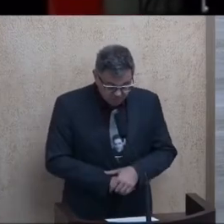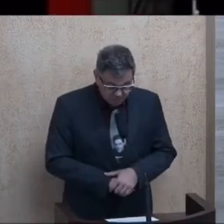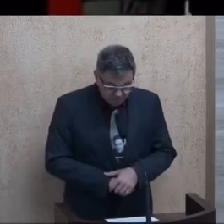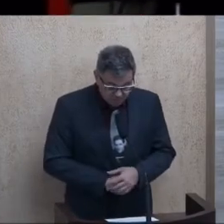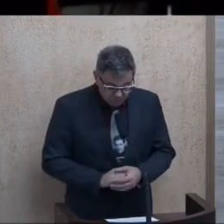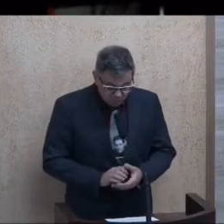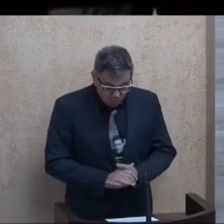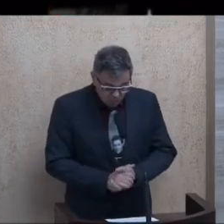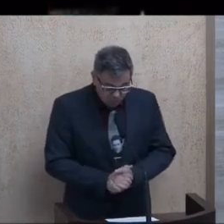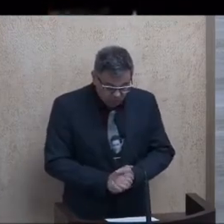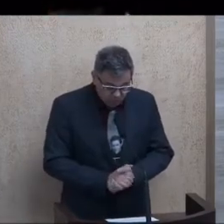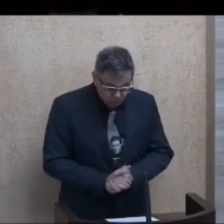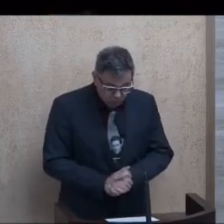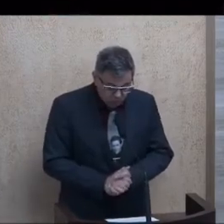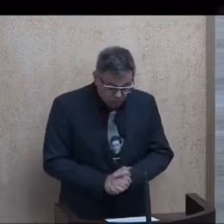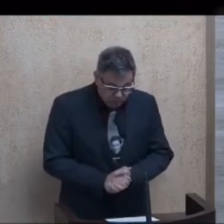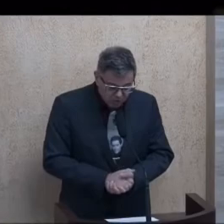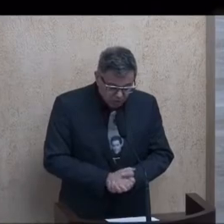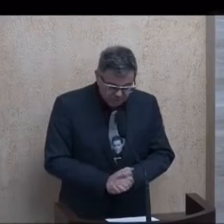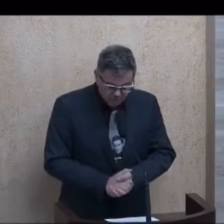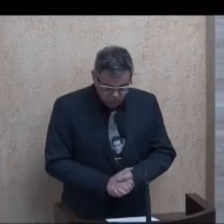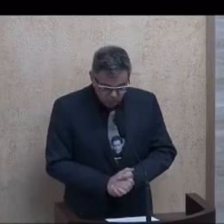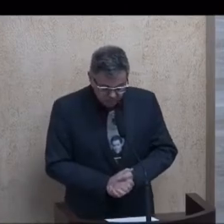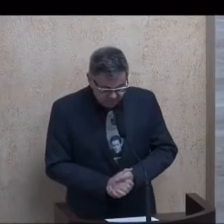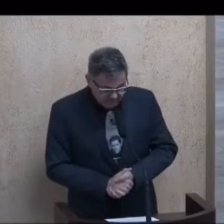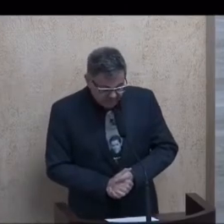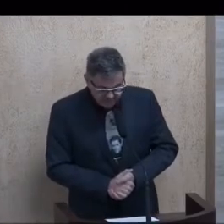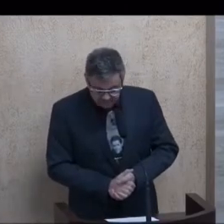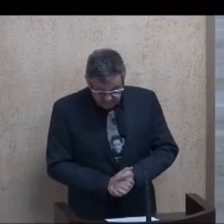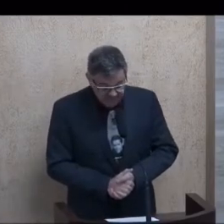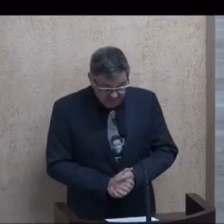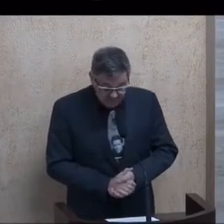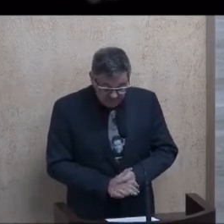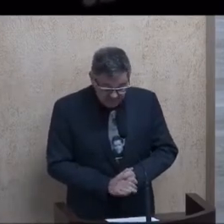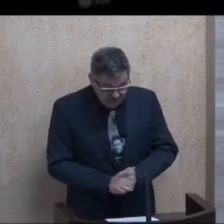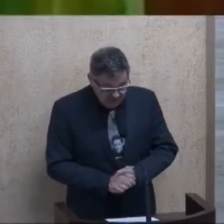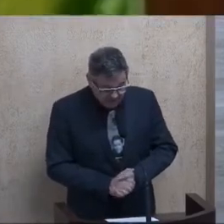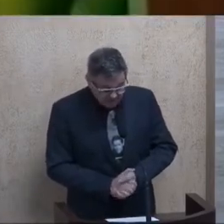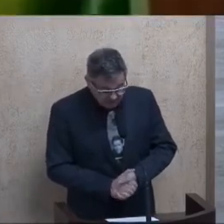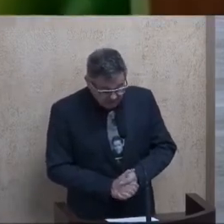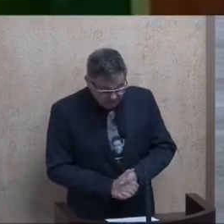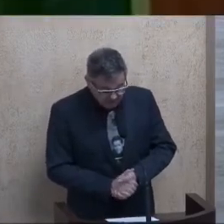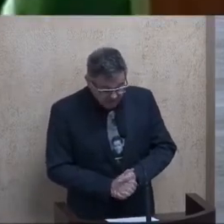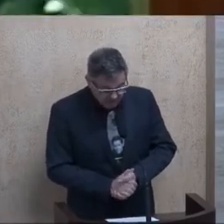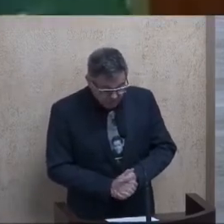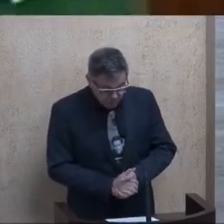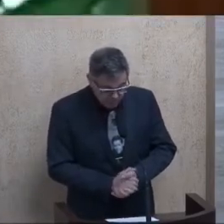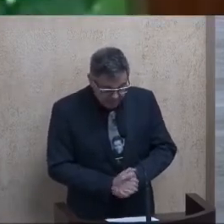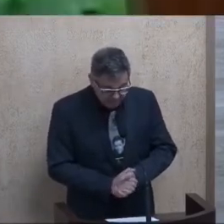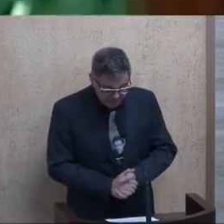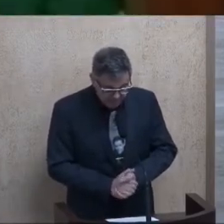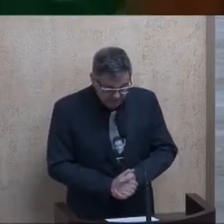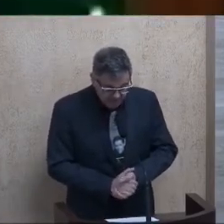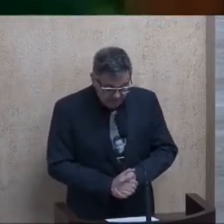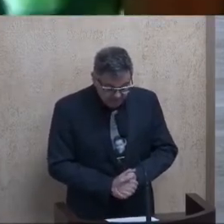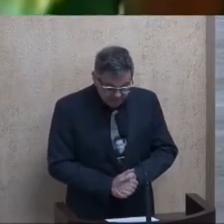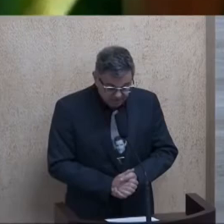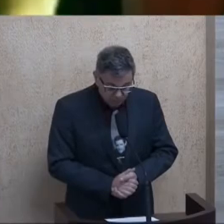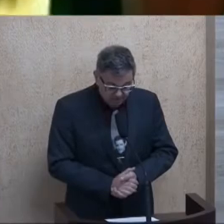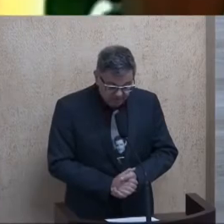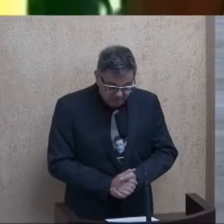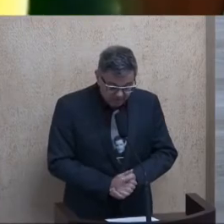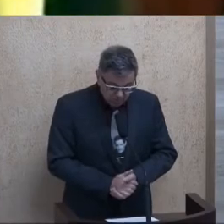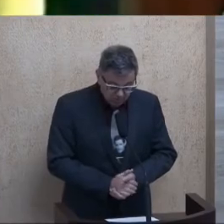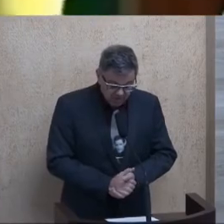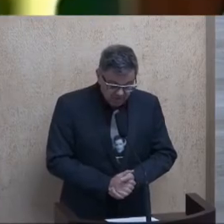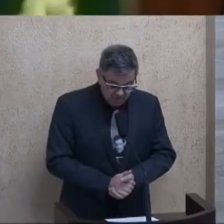Homenageado, se dedicou ao seu uso inovador de técnicas artísticas e filmográficas a partir